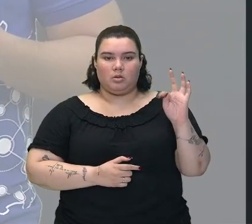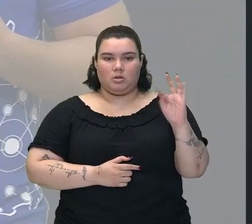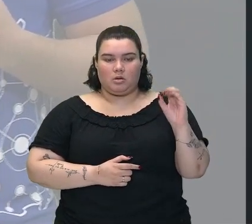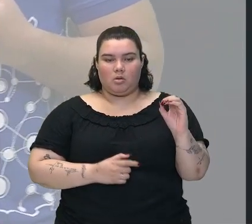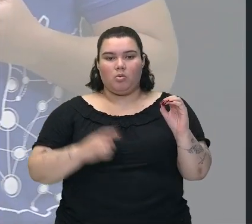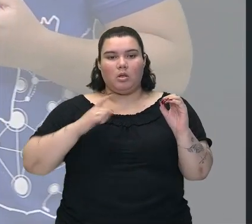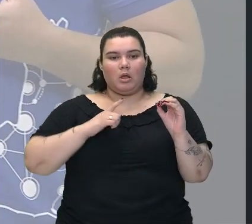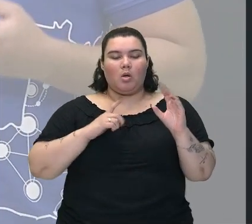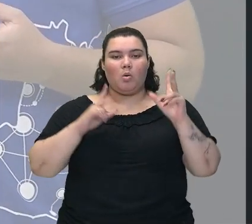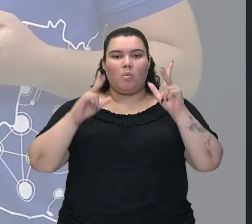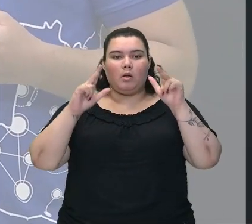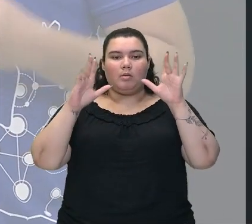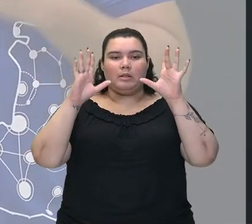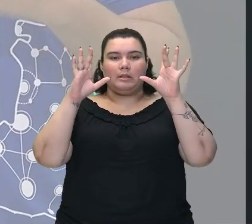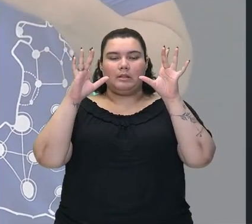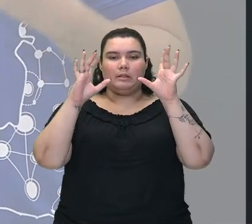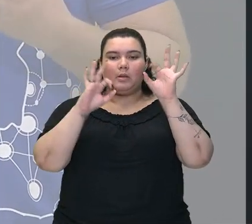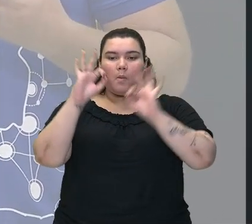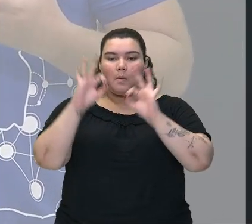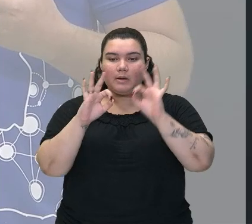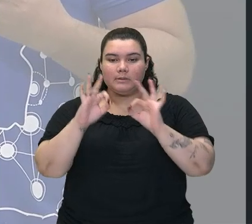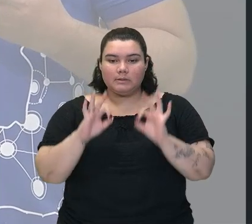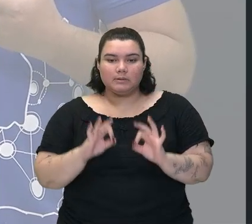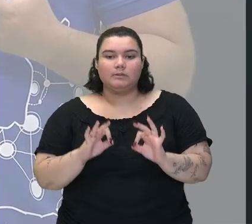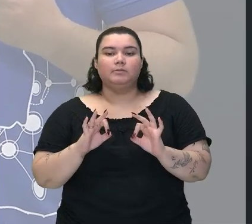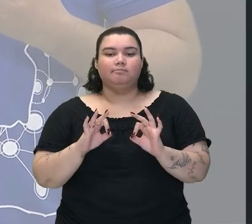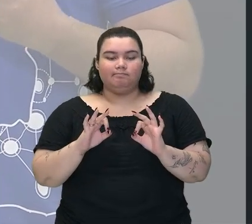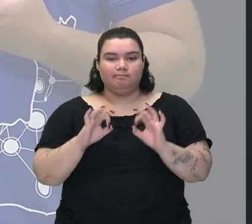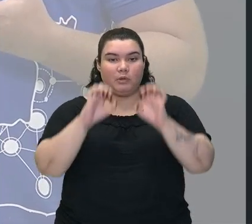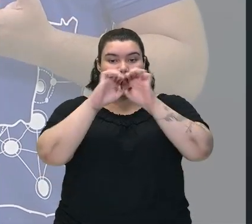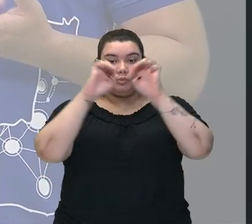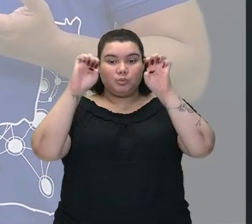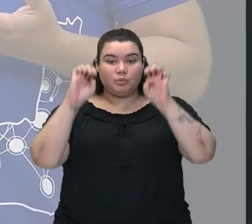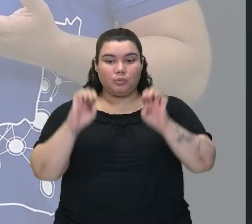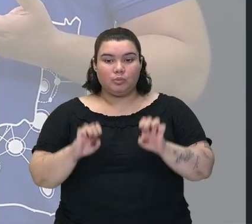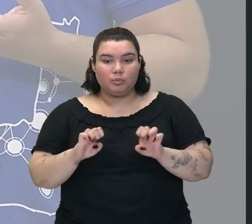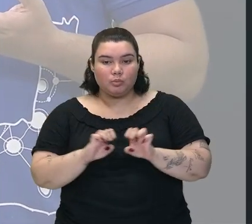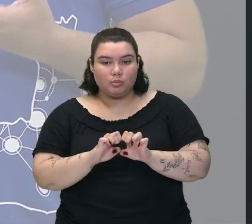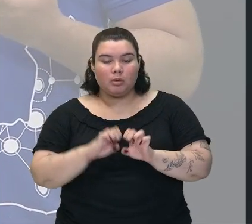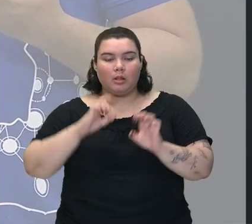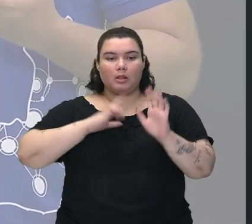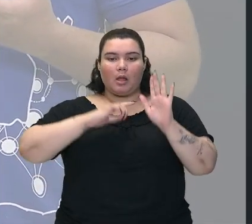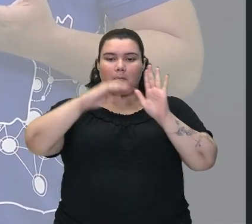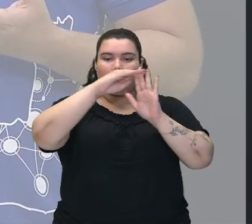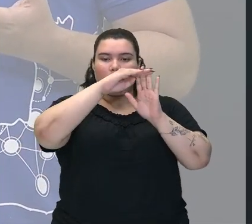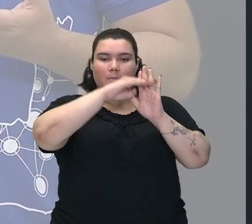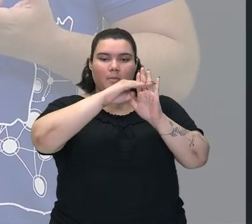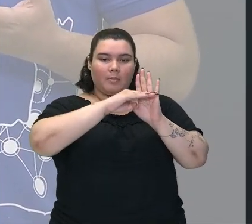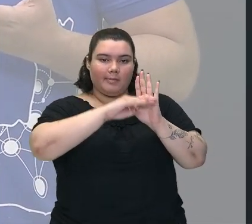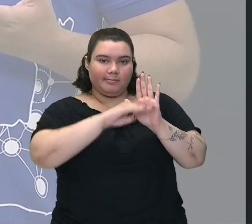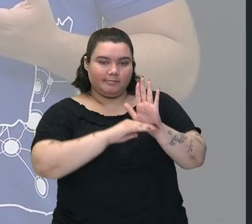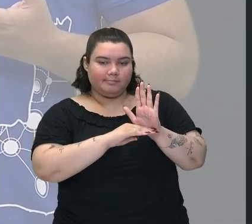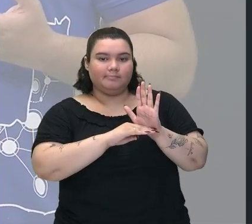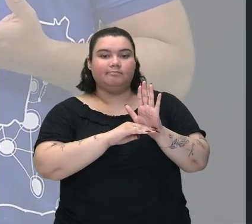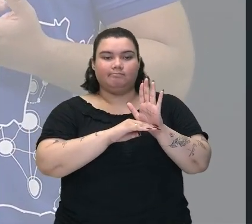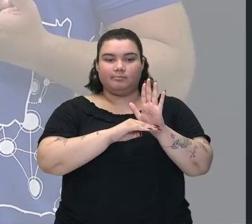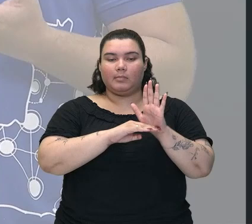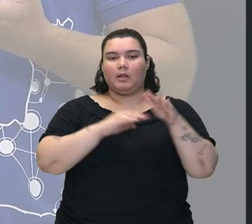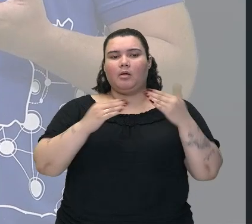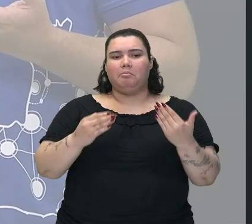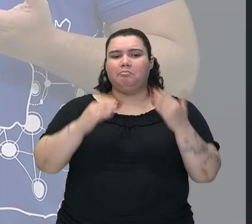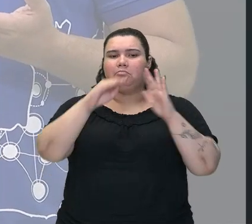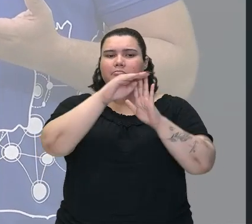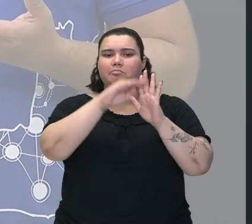fixa, ele é organizado, a sua construção ela segue um padrão, ok? E esse padrão, quem é